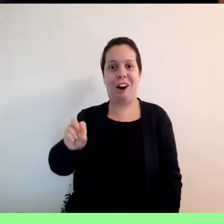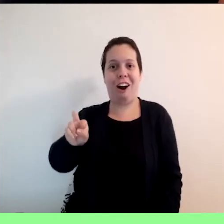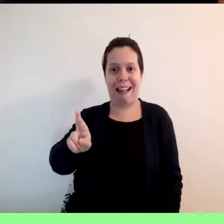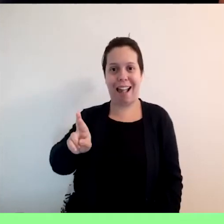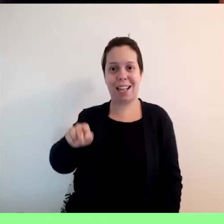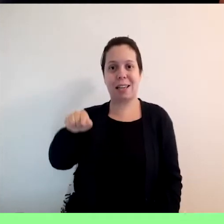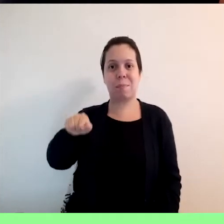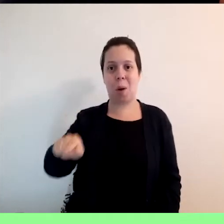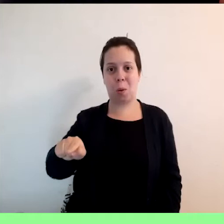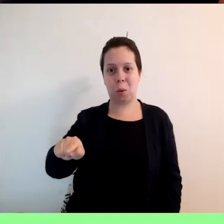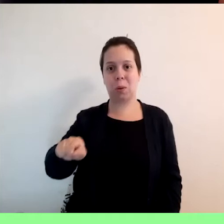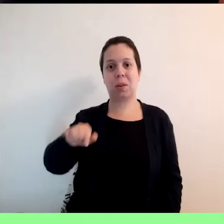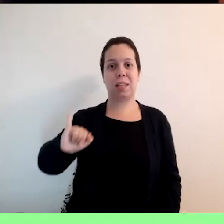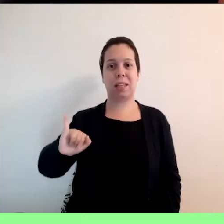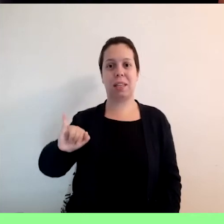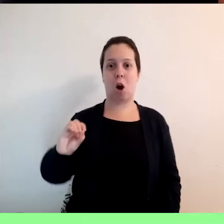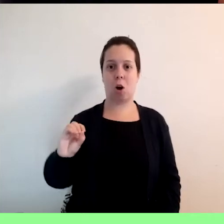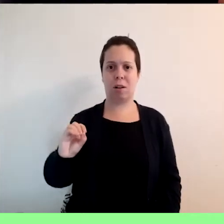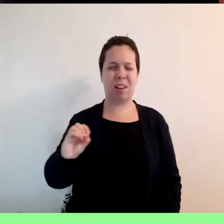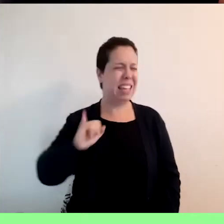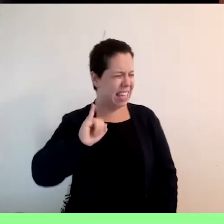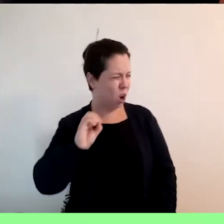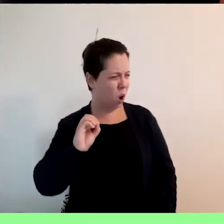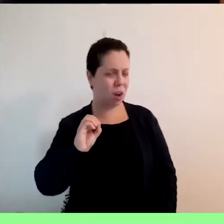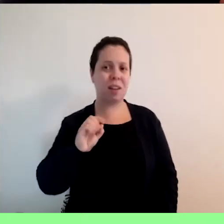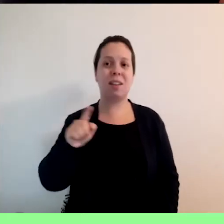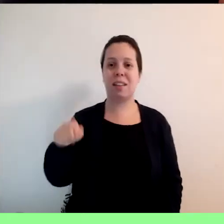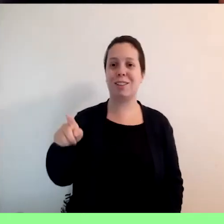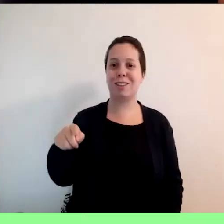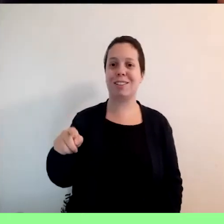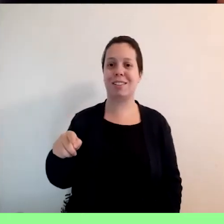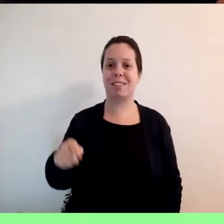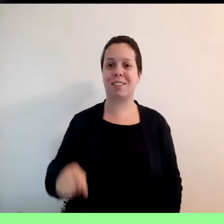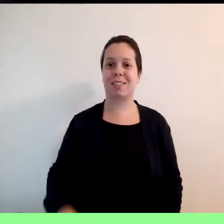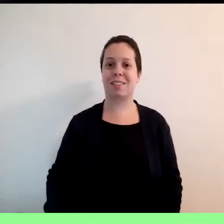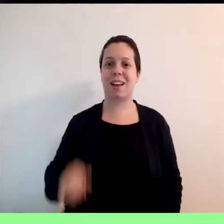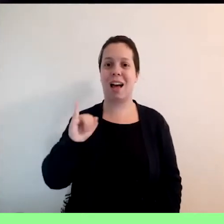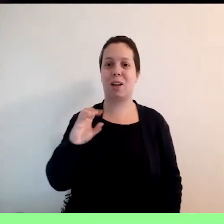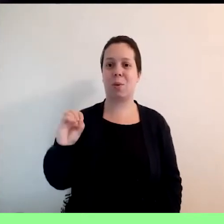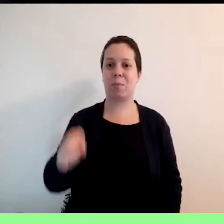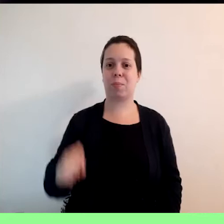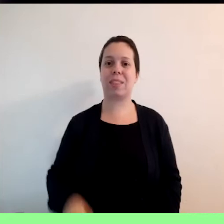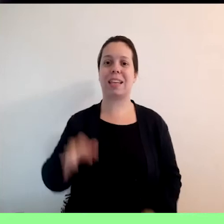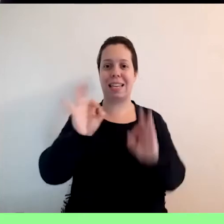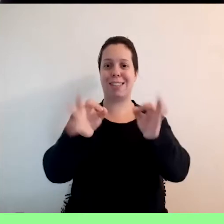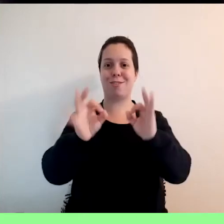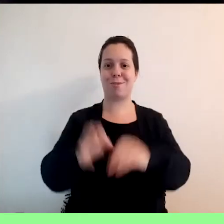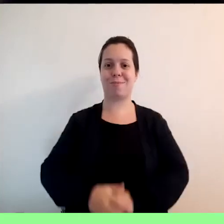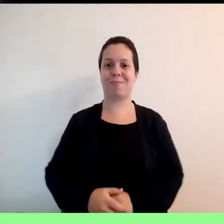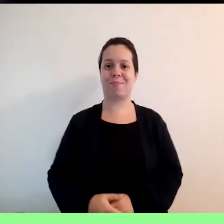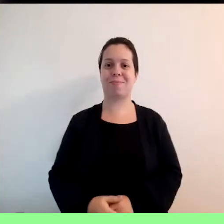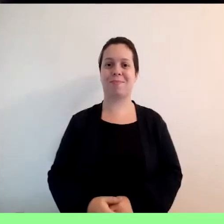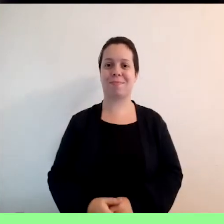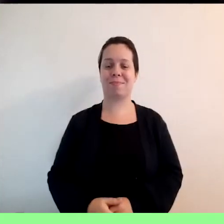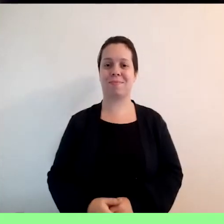VYSOR.io. I-O. I-O. I-O. Isso mesmo. Ah,